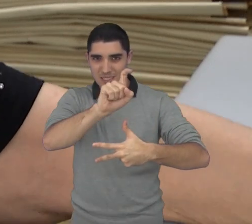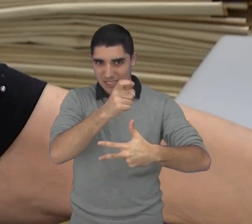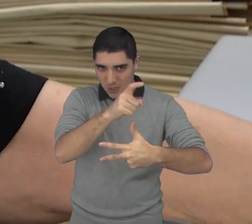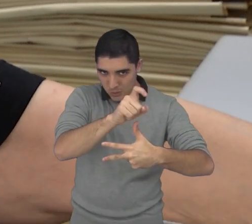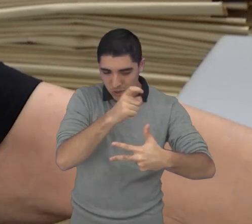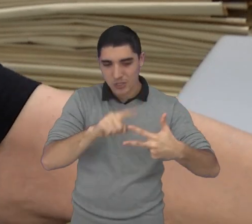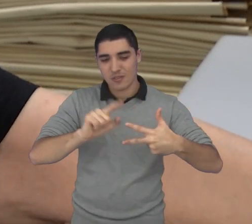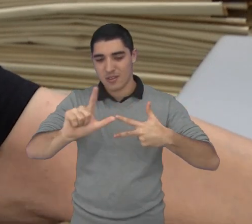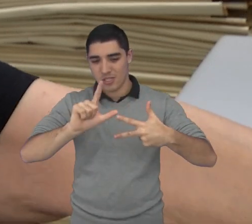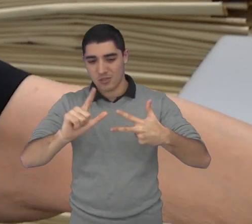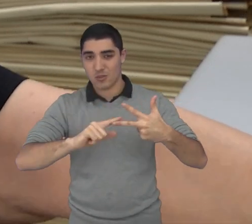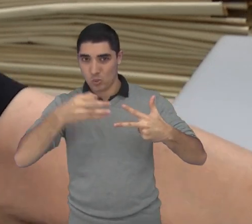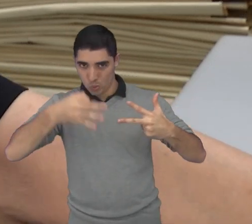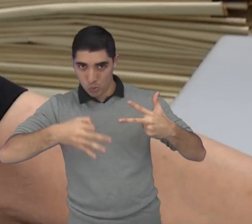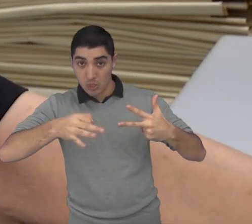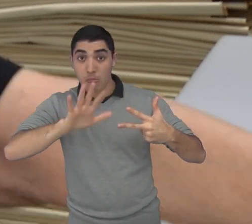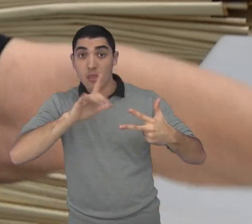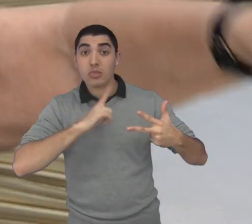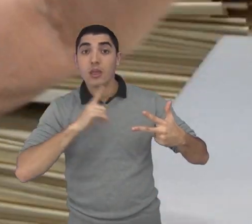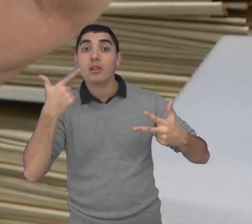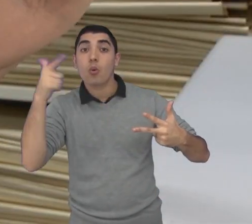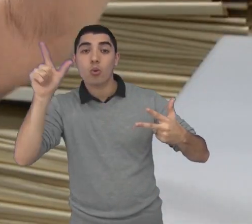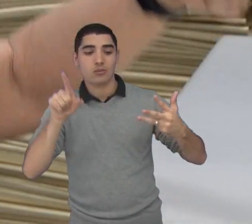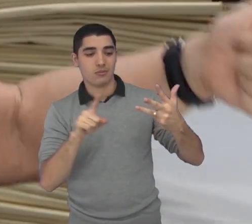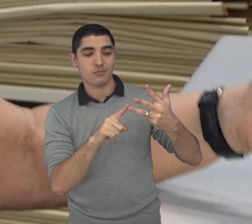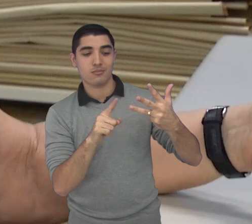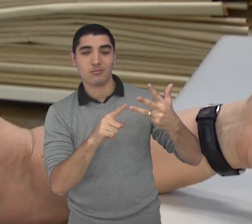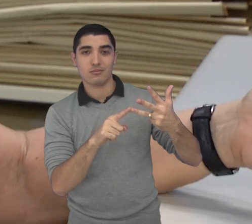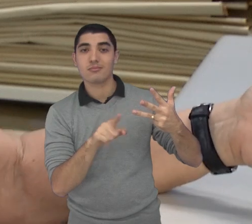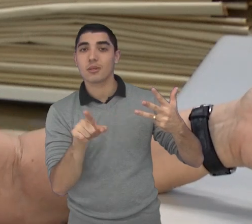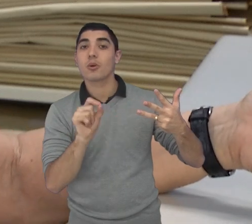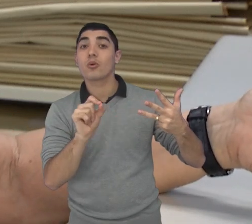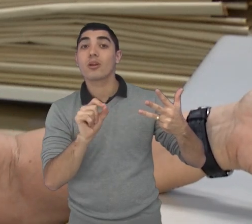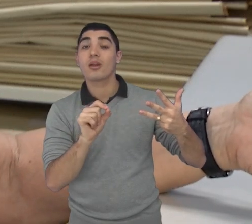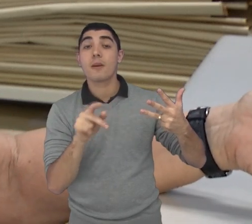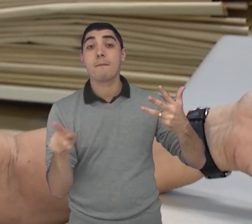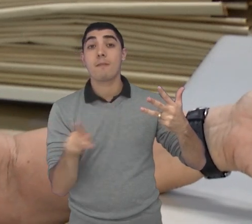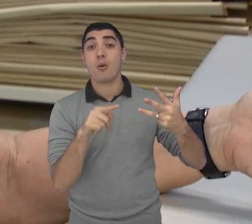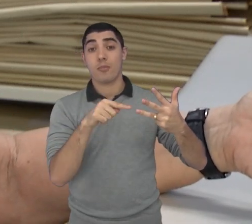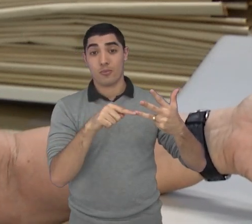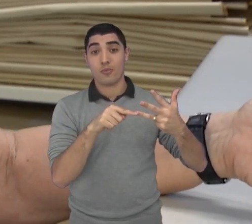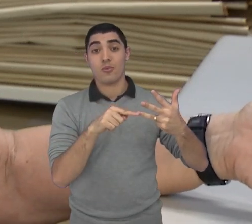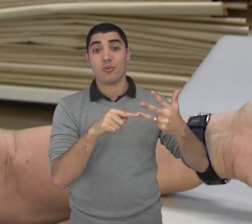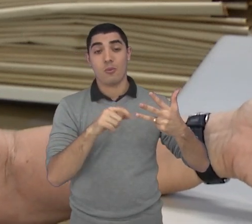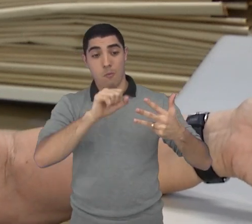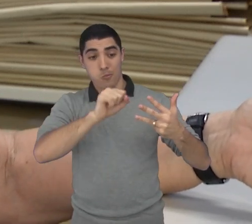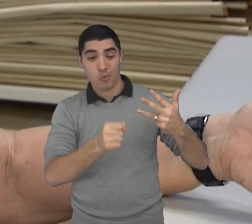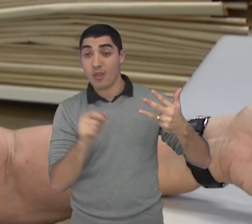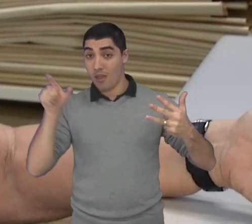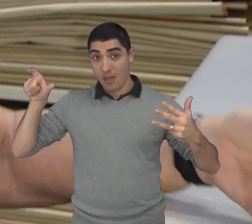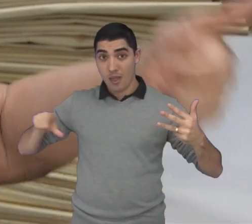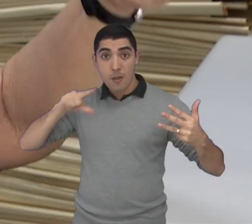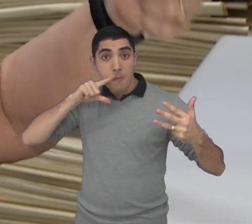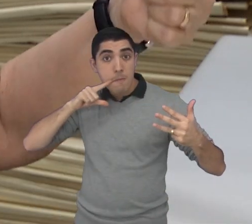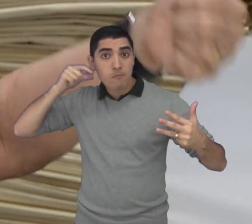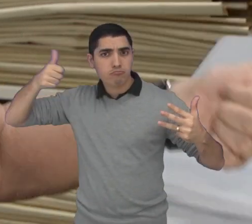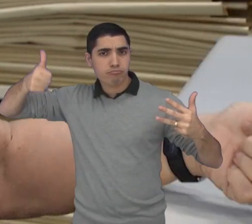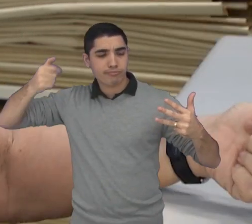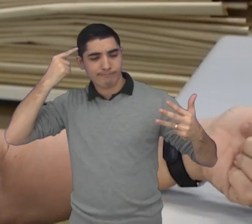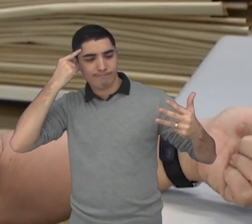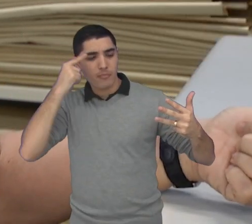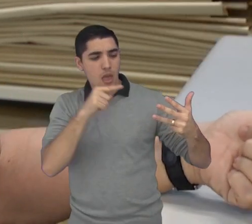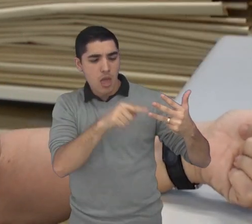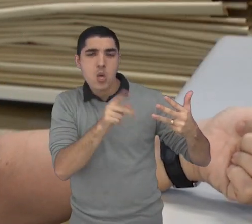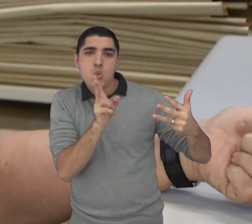poderes, executivo, legislativo, judiciário, mas ela vai ter um 4º poder, que é o 4º poder que Dom